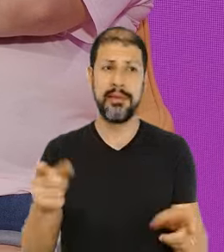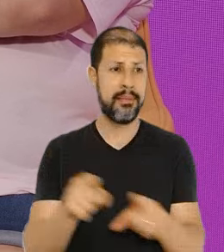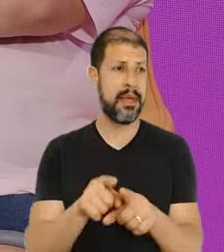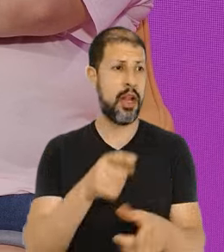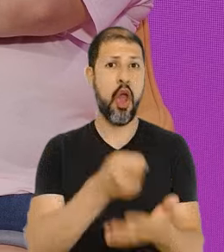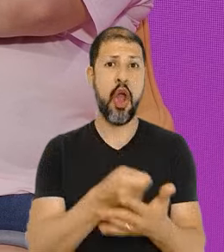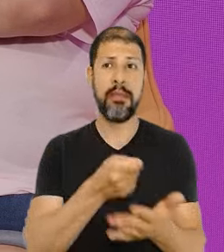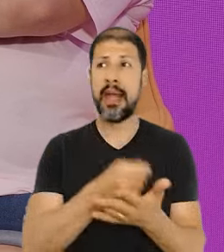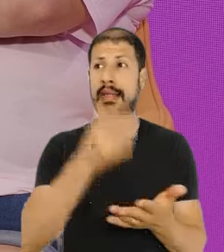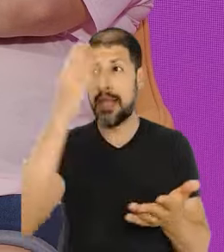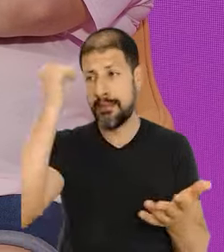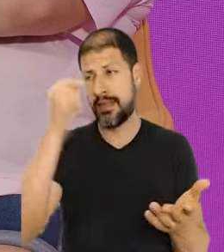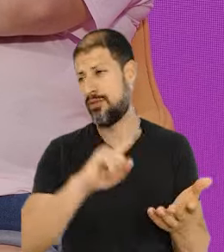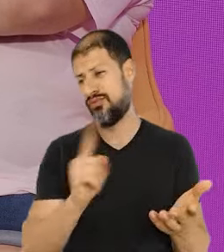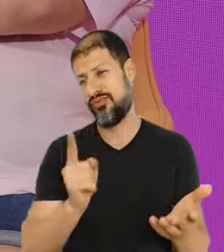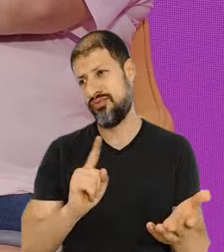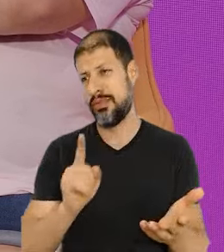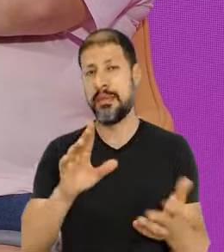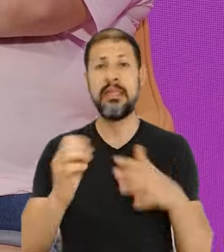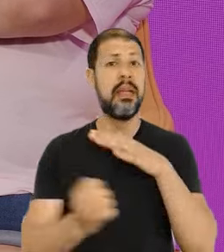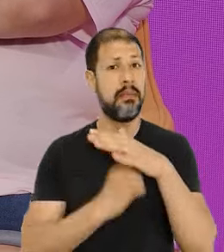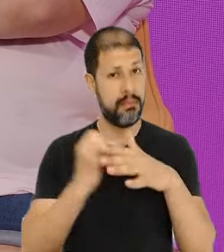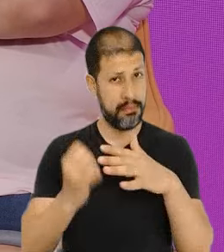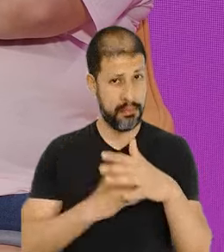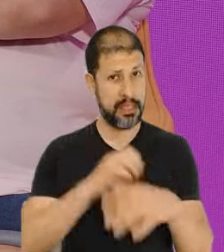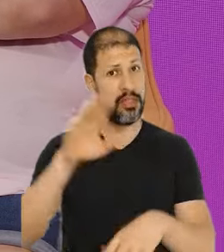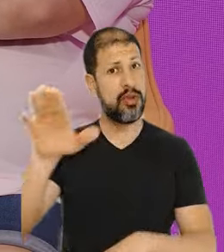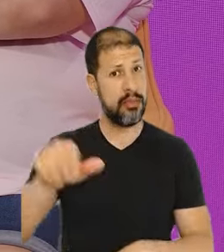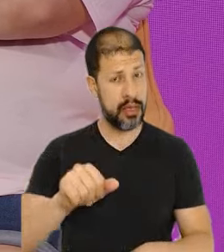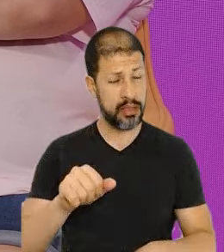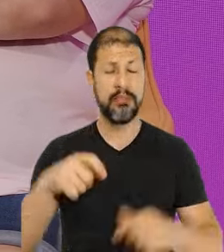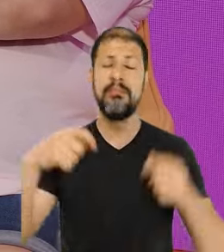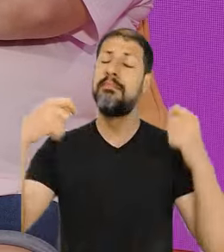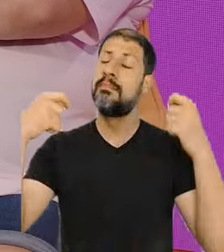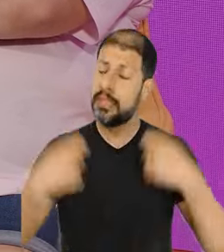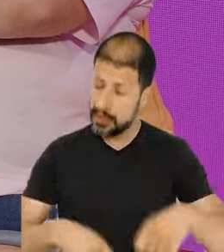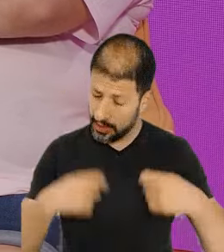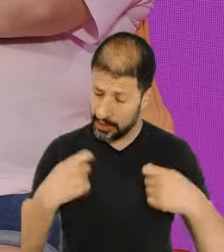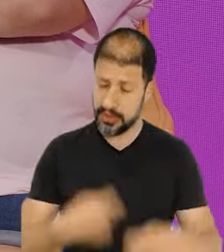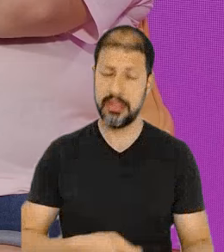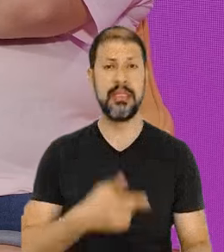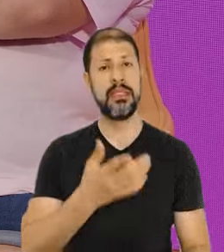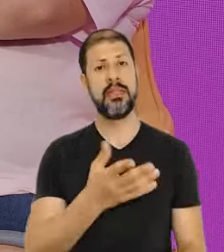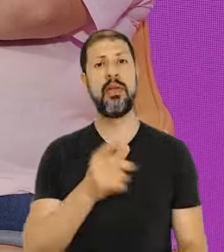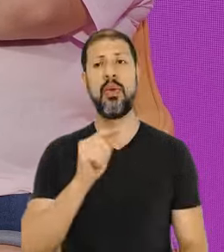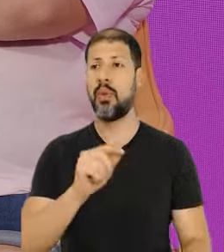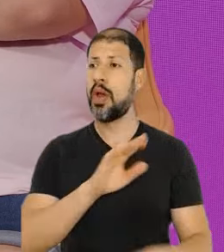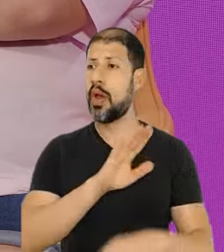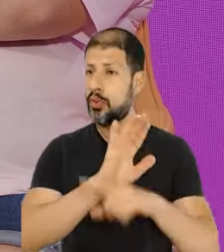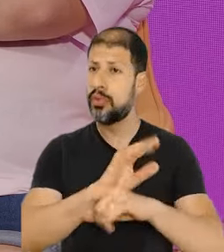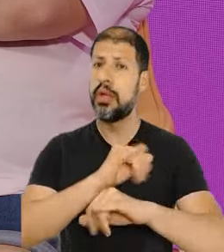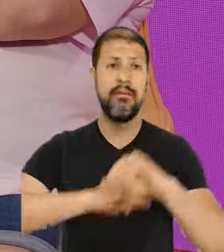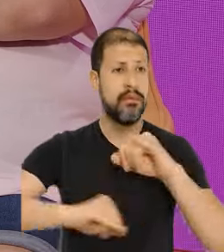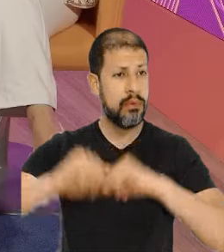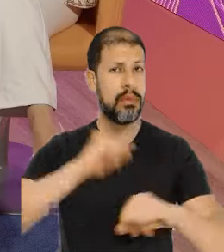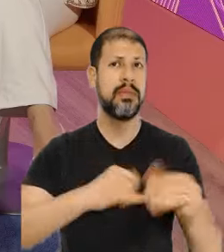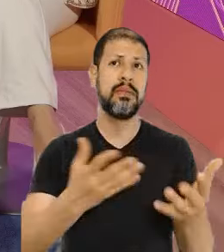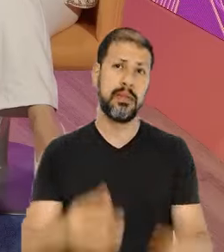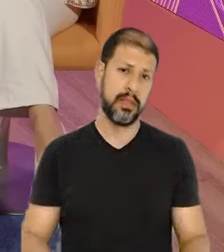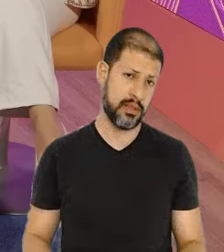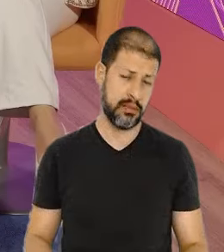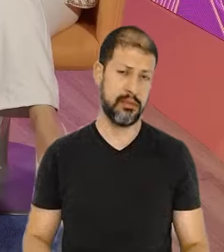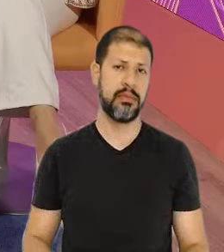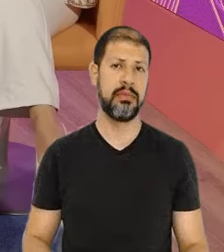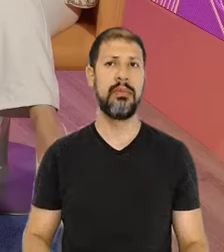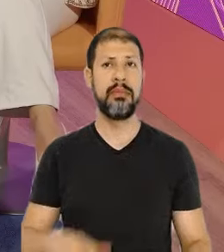obrigados a saber mas a empresa que tá contratando tem como obrigação de dar informações para eles né de